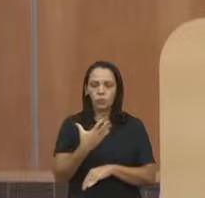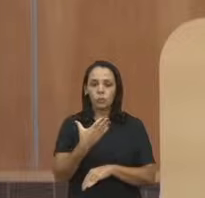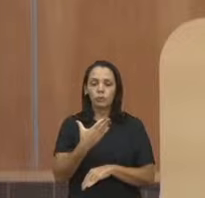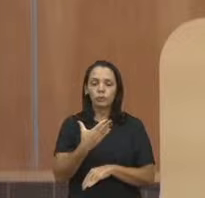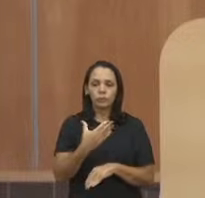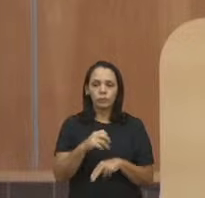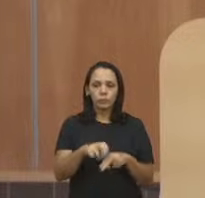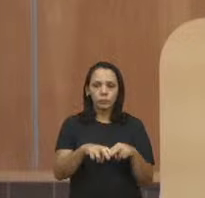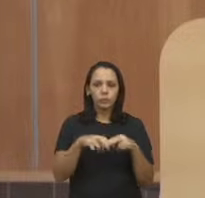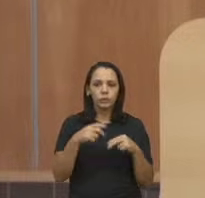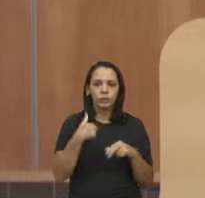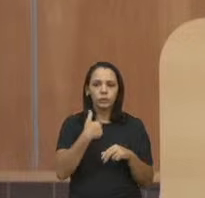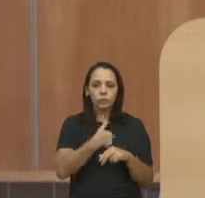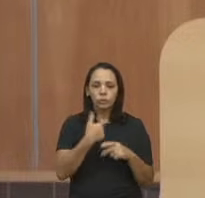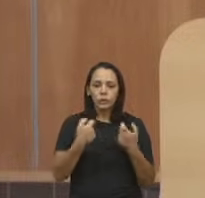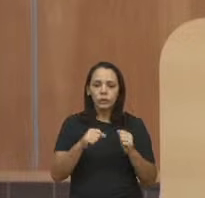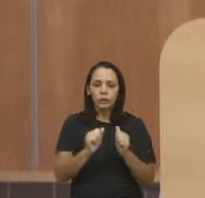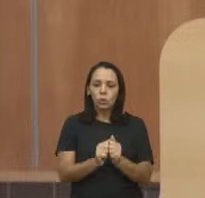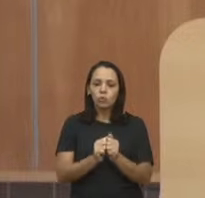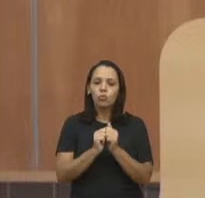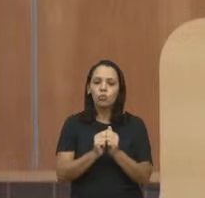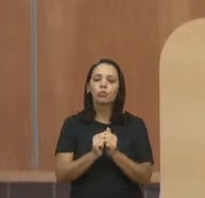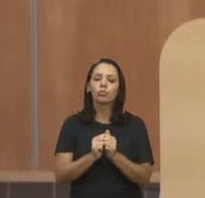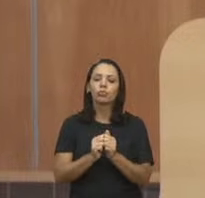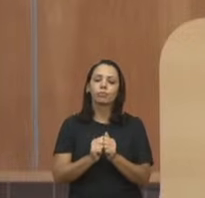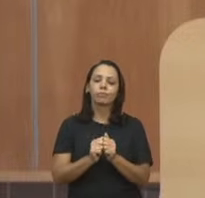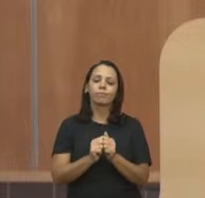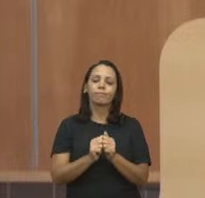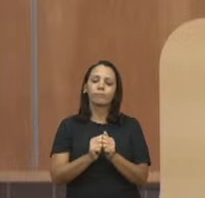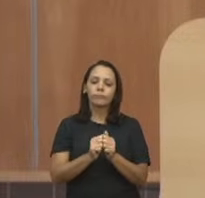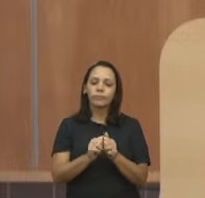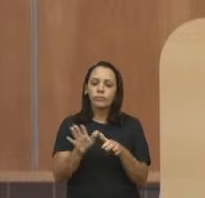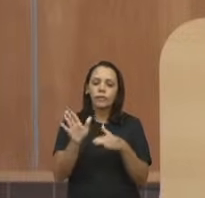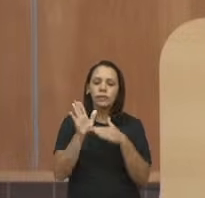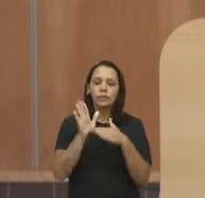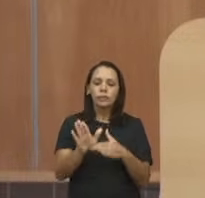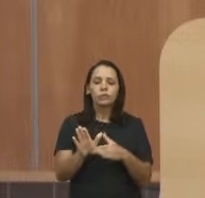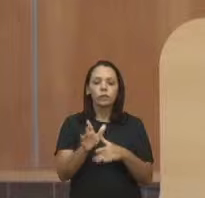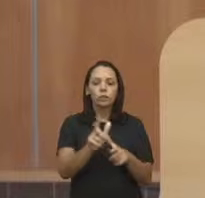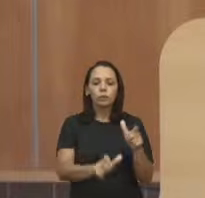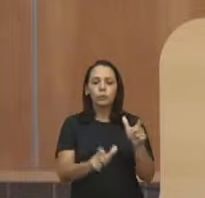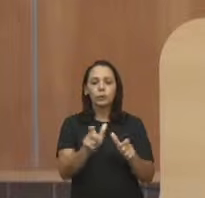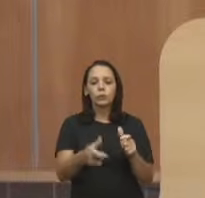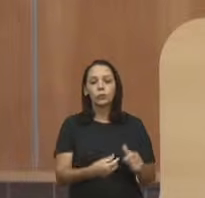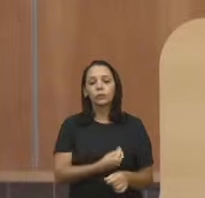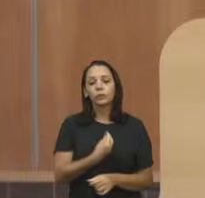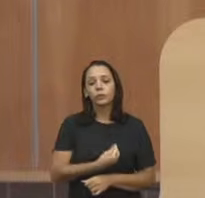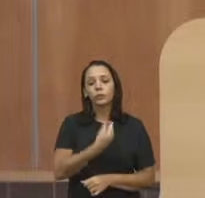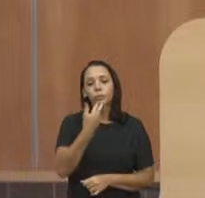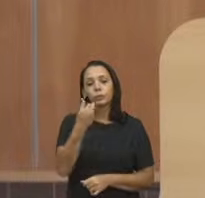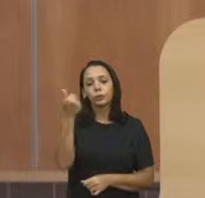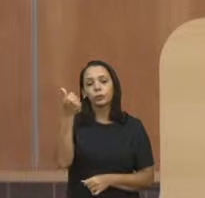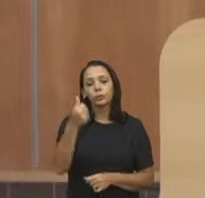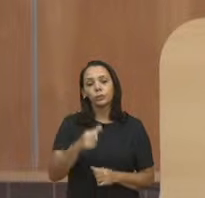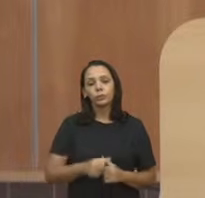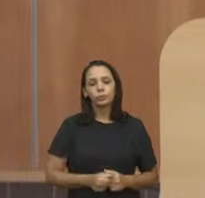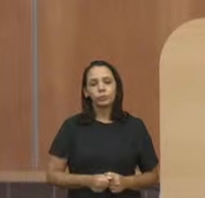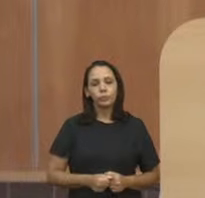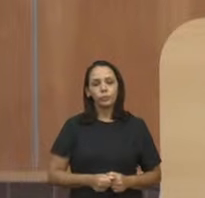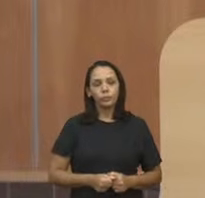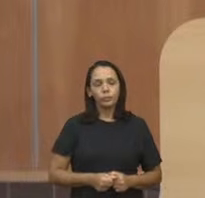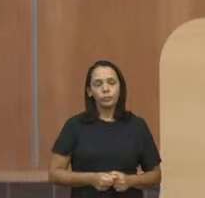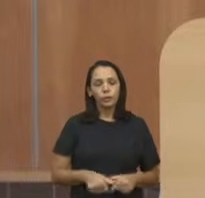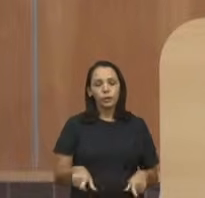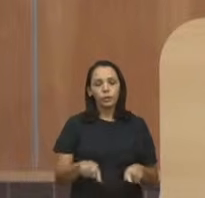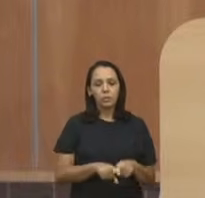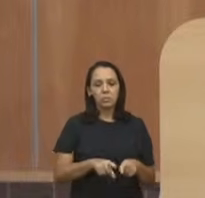nós temos que trabalhar junto, para que a gente possa dar melhoria para essas pessoas. Eu também aqui ainda não vi,